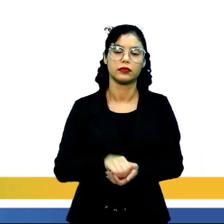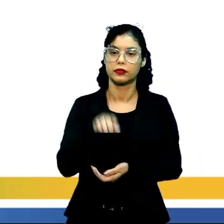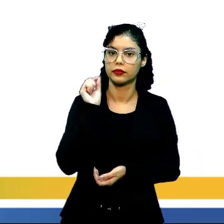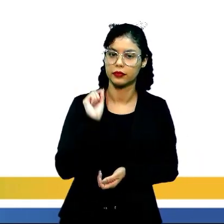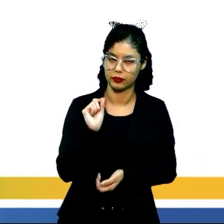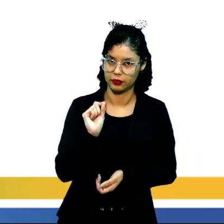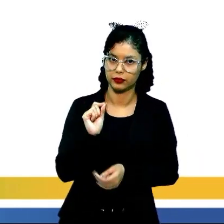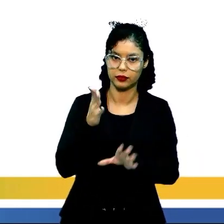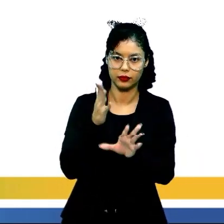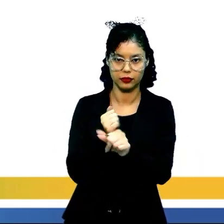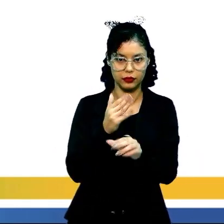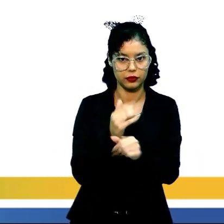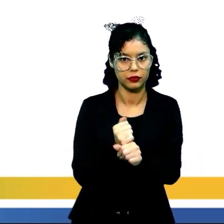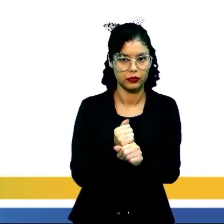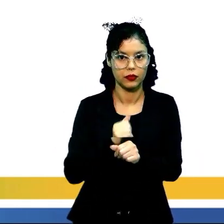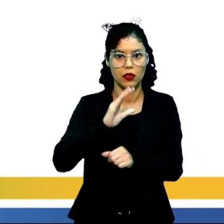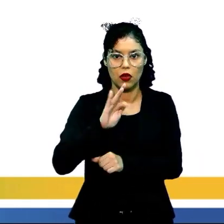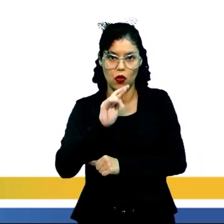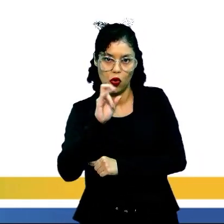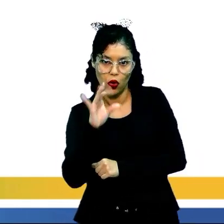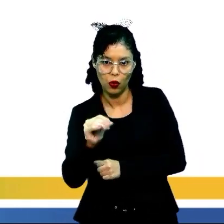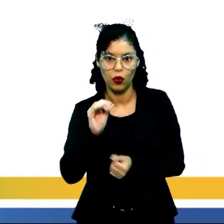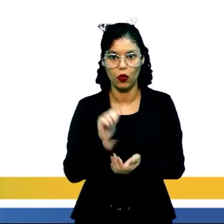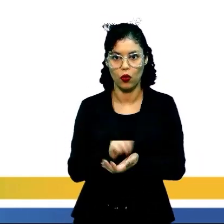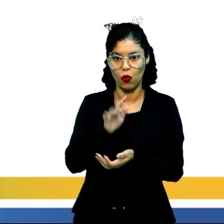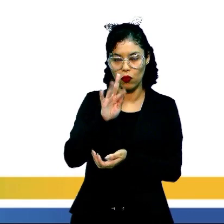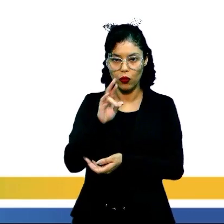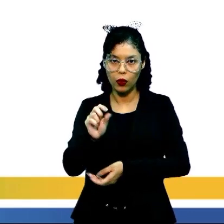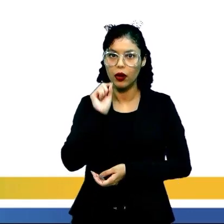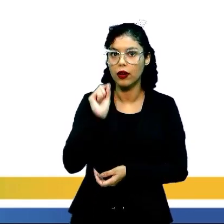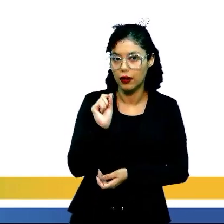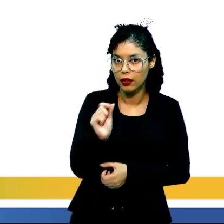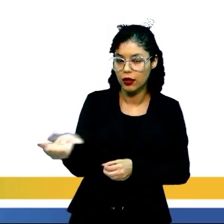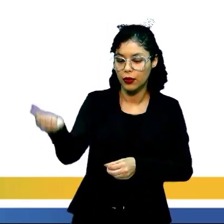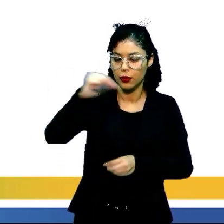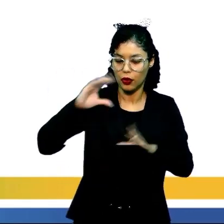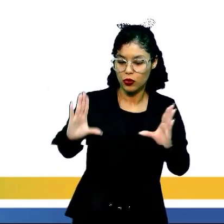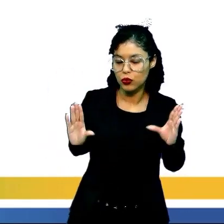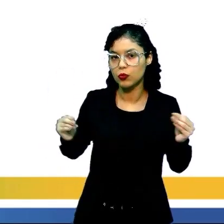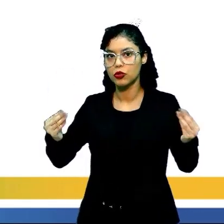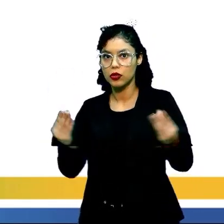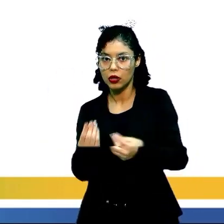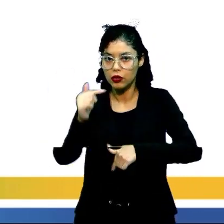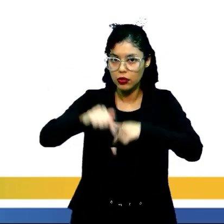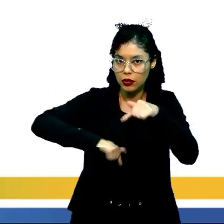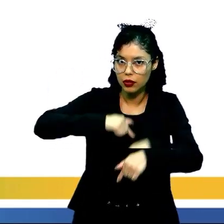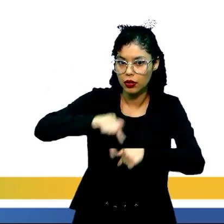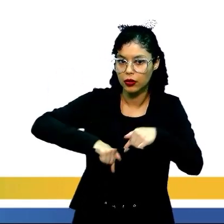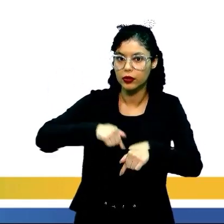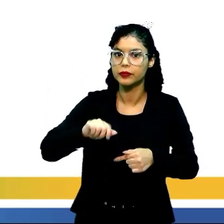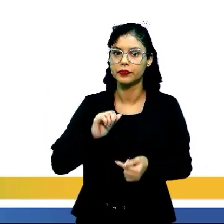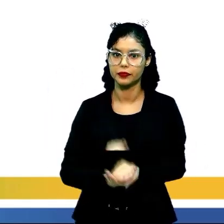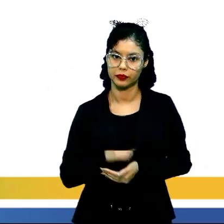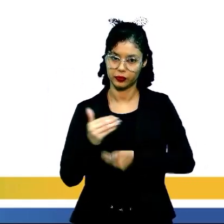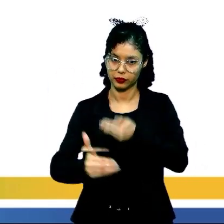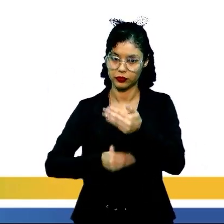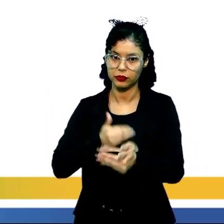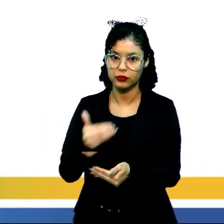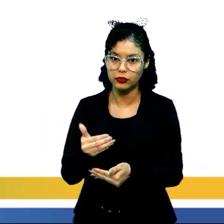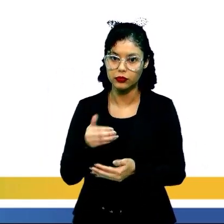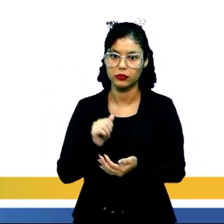que ao adicionar cloro, ao adicionar flúor, eu estou adicionando substâncias químicas, então eu estou realizando um